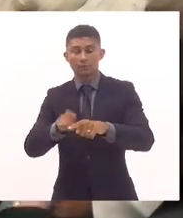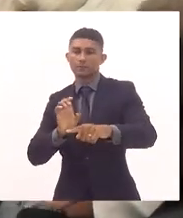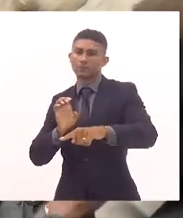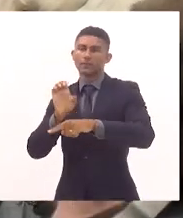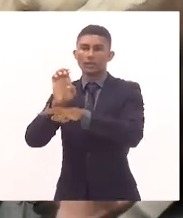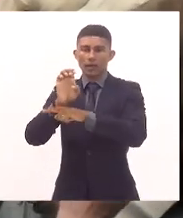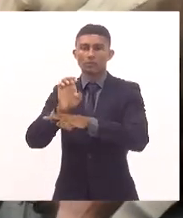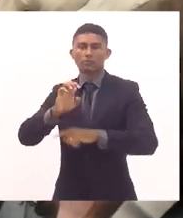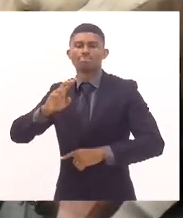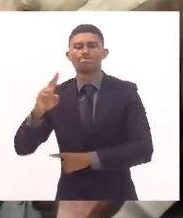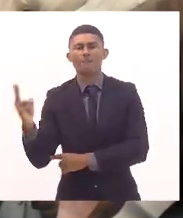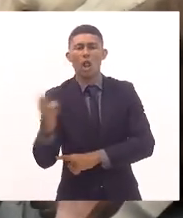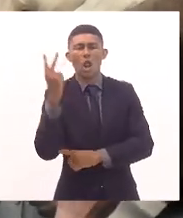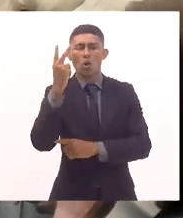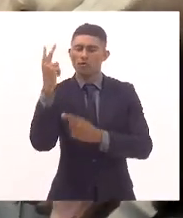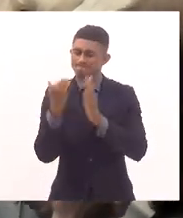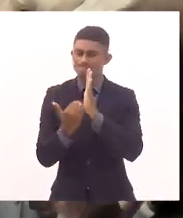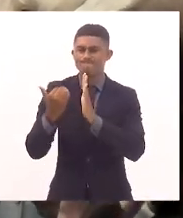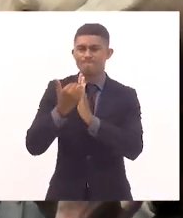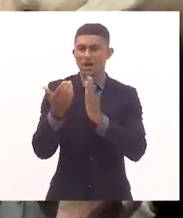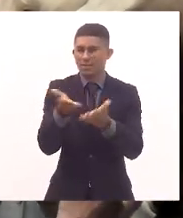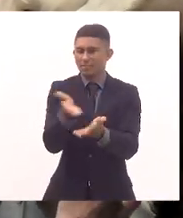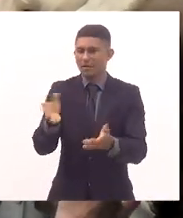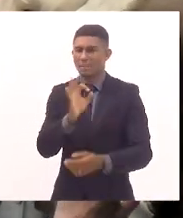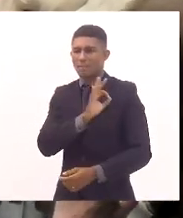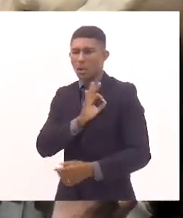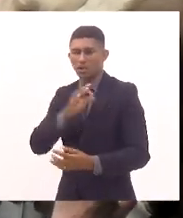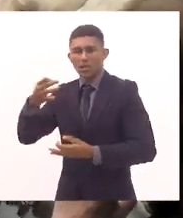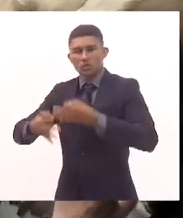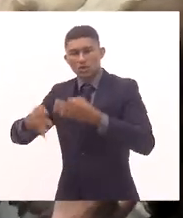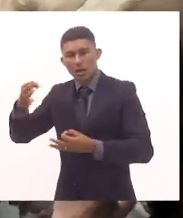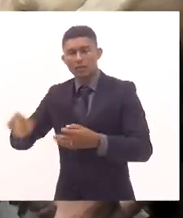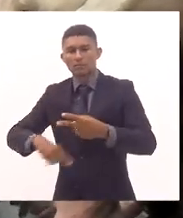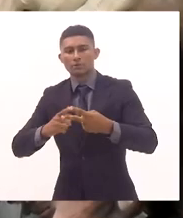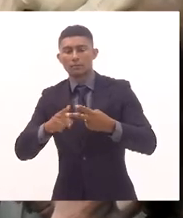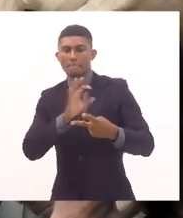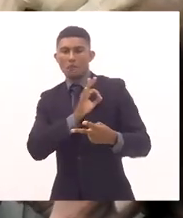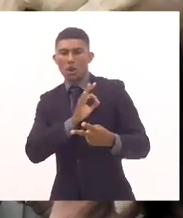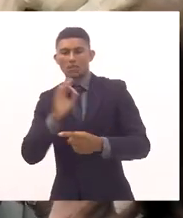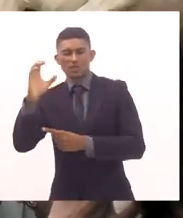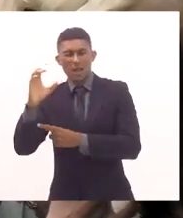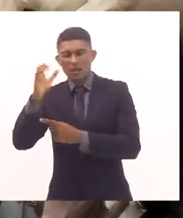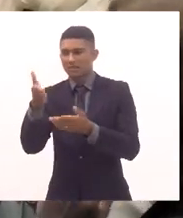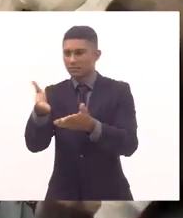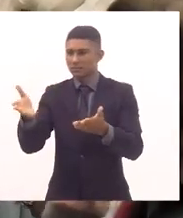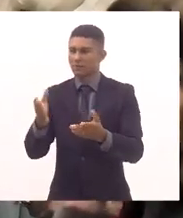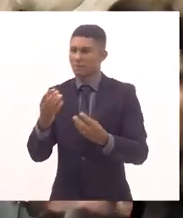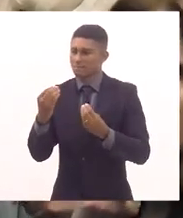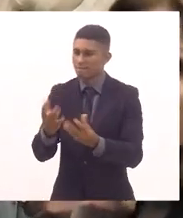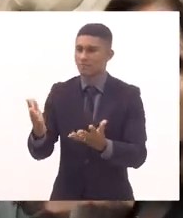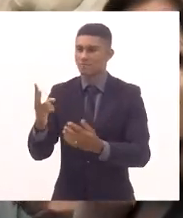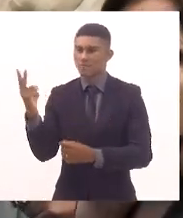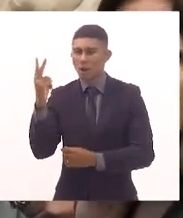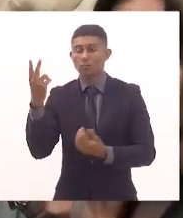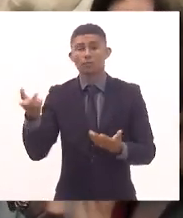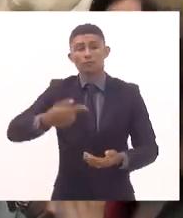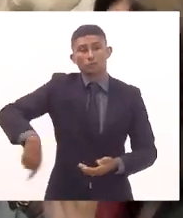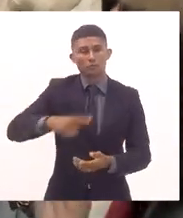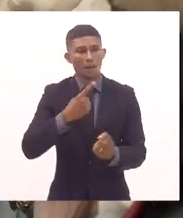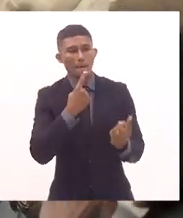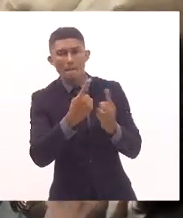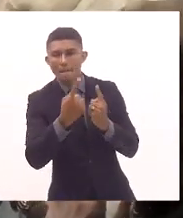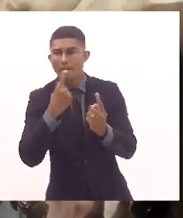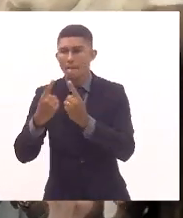mais valoriza a sua polícia judiciária, a sua polícia científica. Então, a gente avançou aqui num acordo em que a